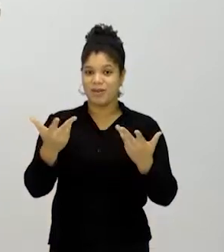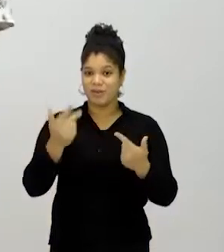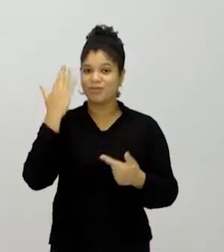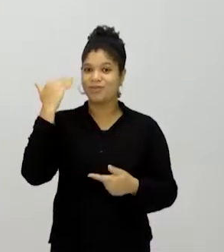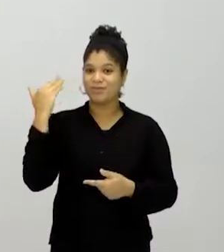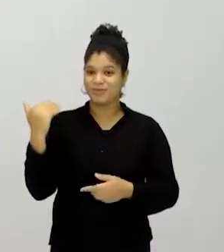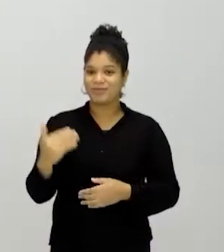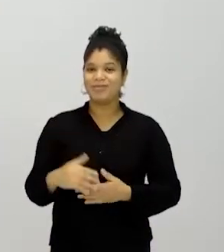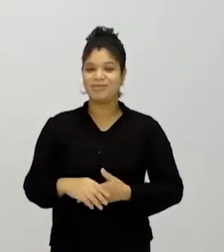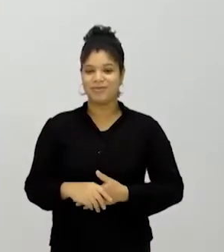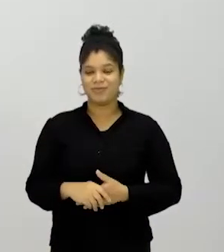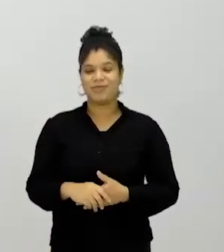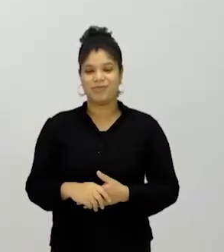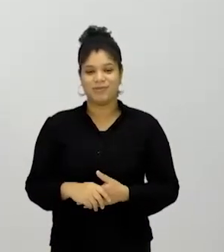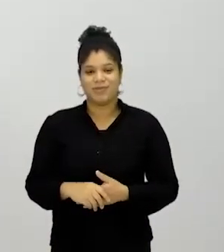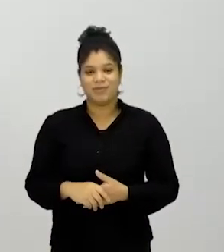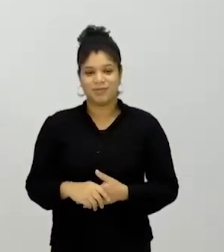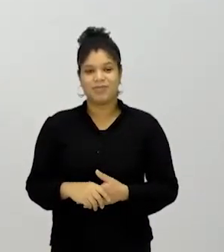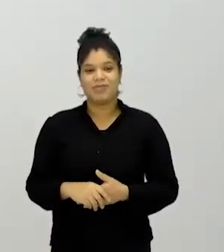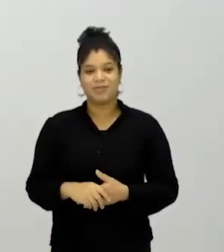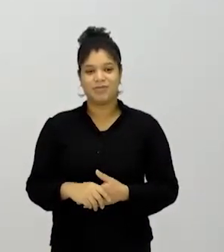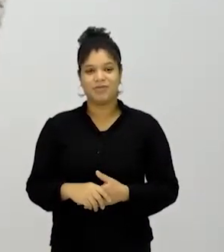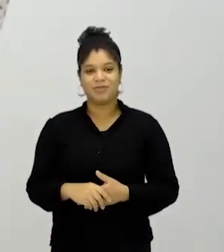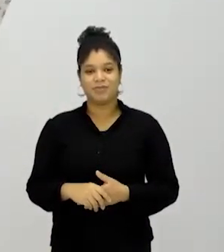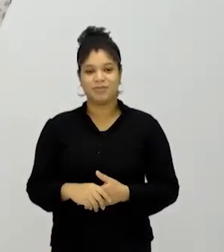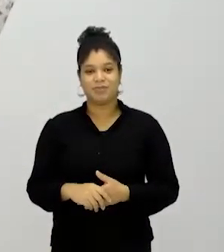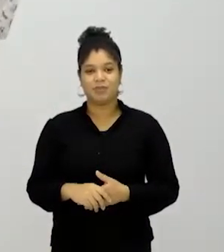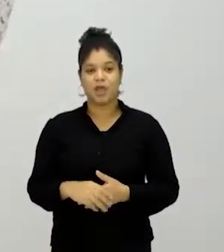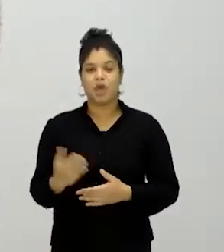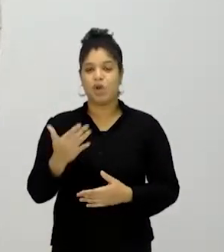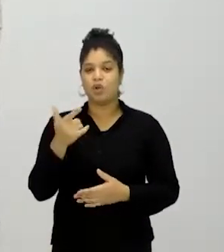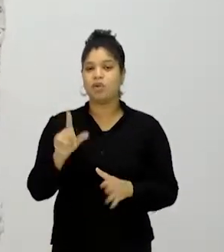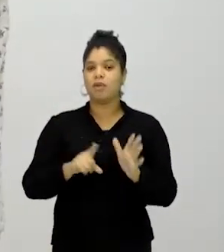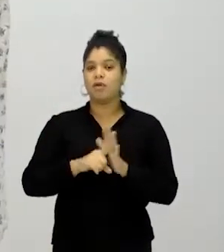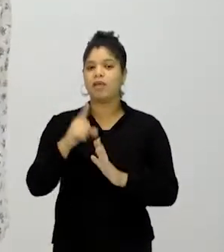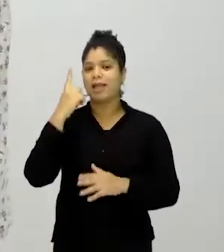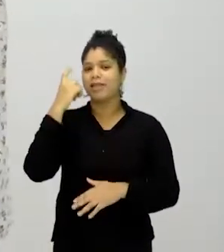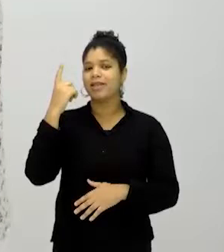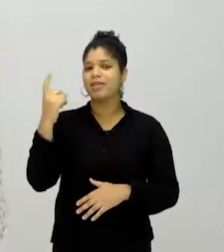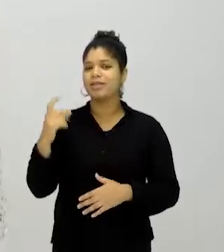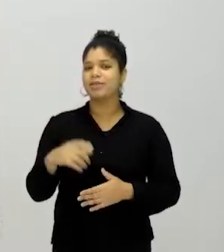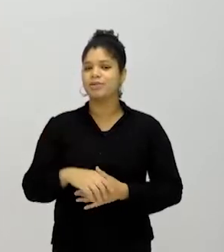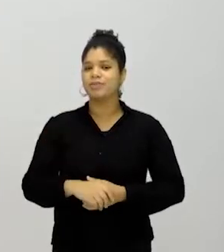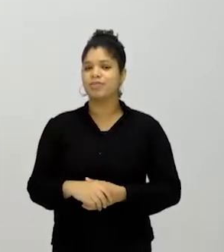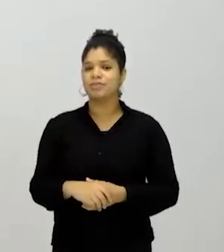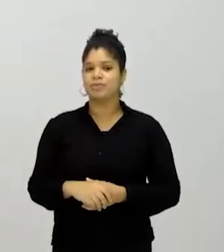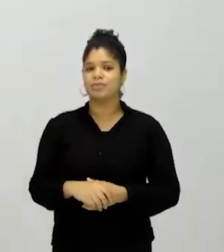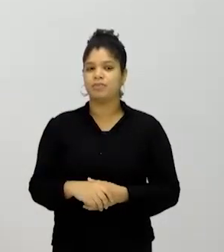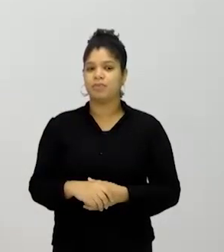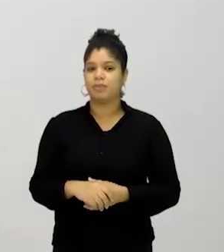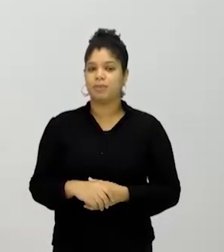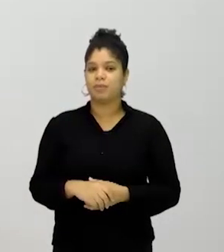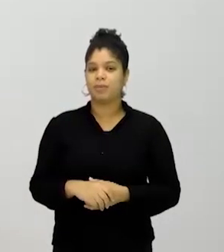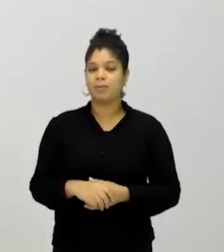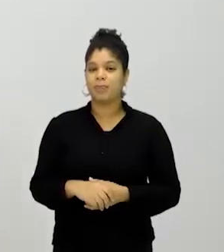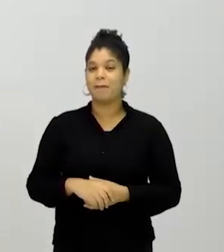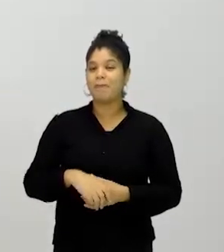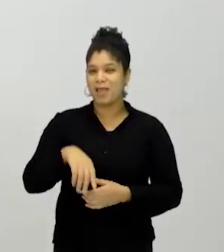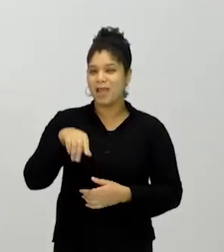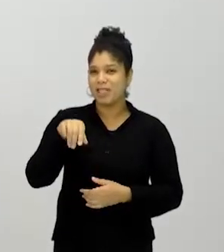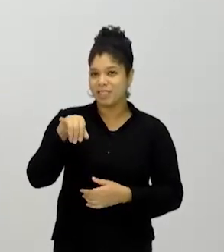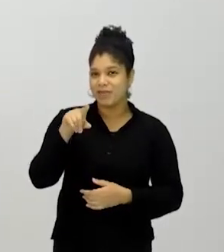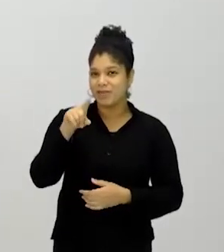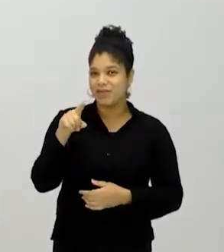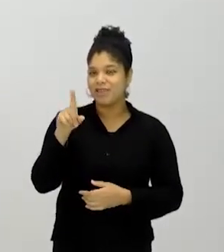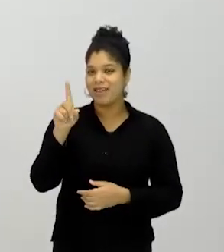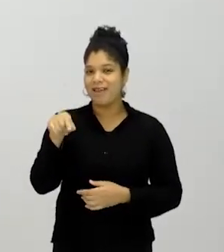isso aí. Então, ó, Xavier, agora uma pergunta bem interessante aqui, ó. Se você fosse uma obra de arte, que título você